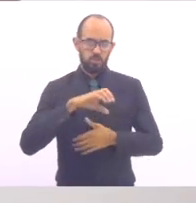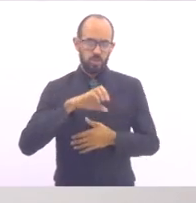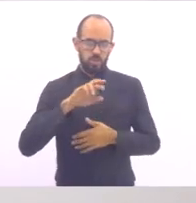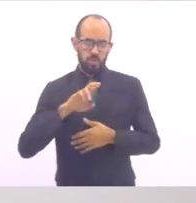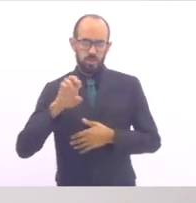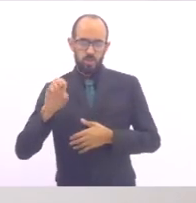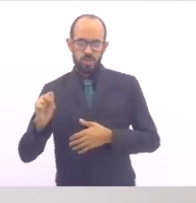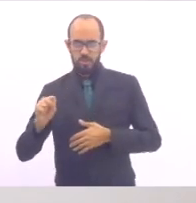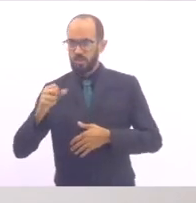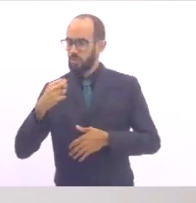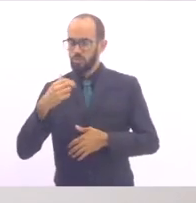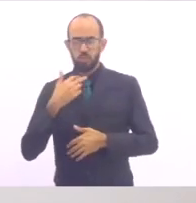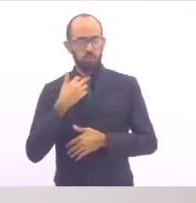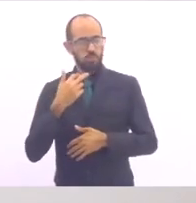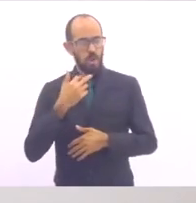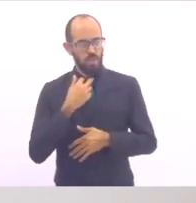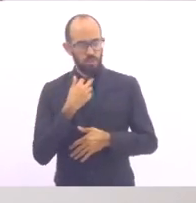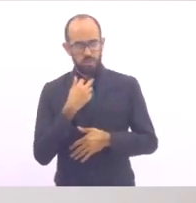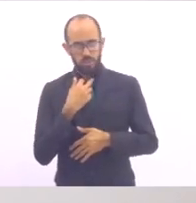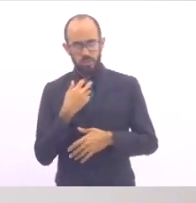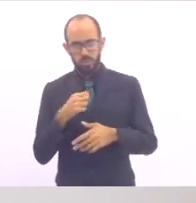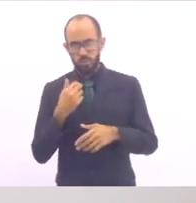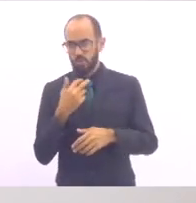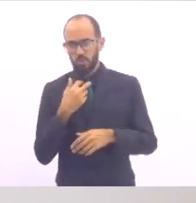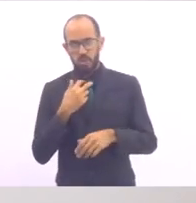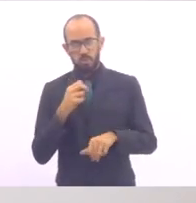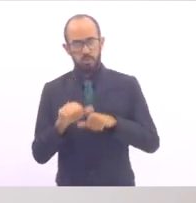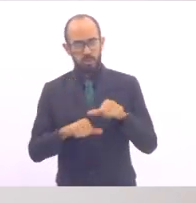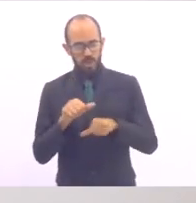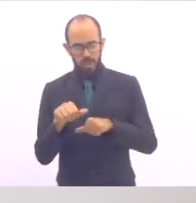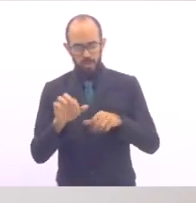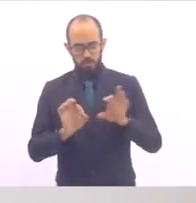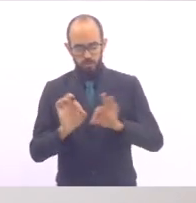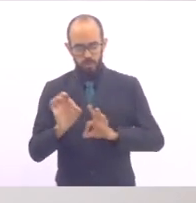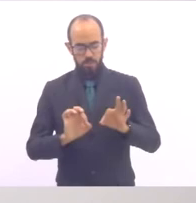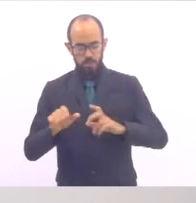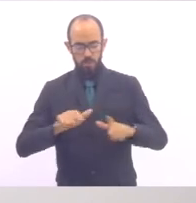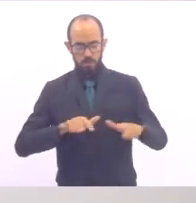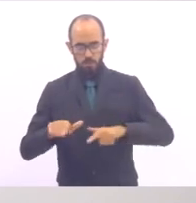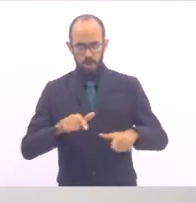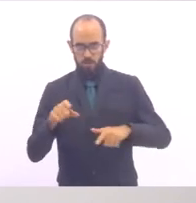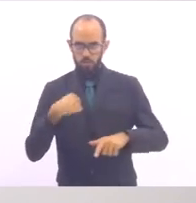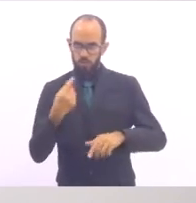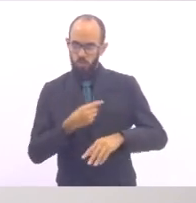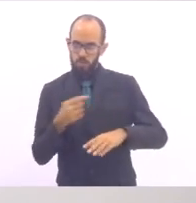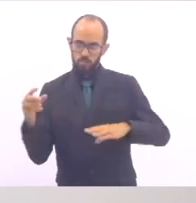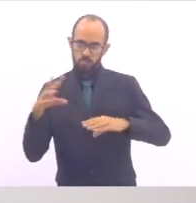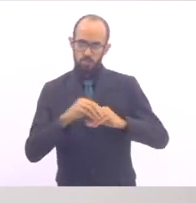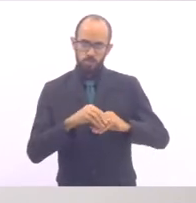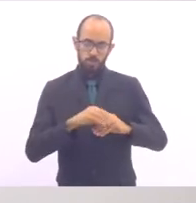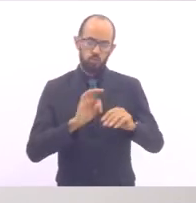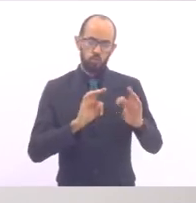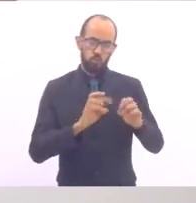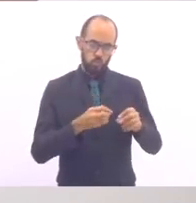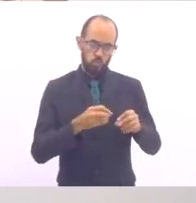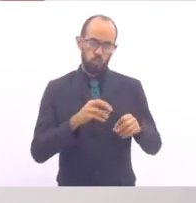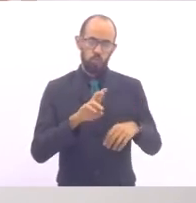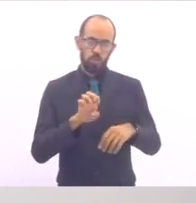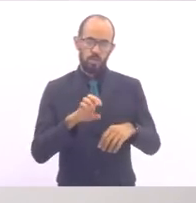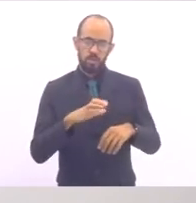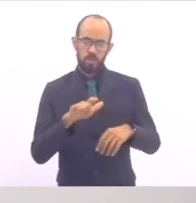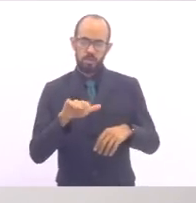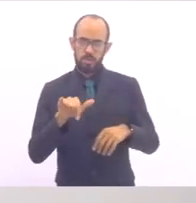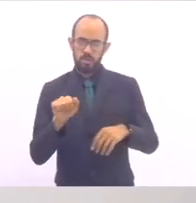não podia mudar aquele escopo, não podia mudar aquele plano de trabalho. E aí a gente incorporou ele tudo no Recicla e fez ele